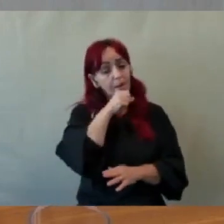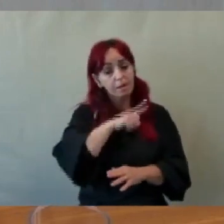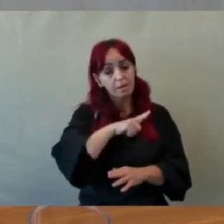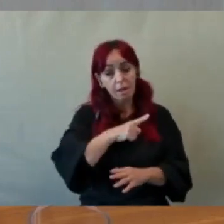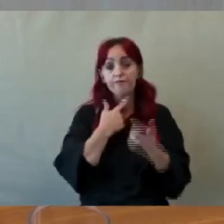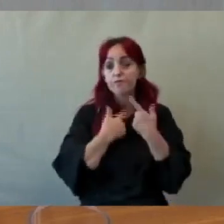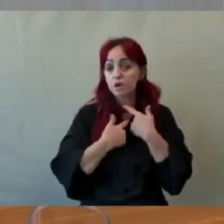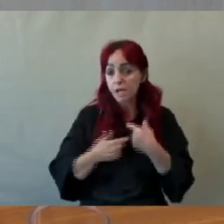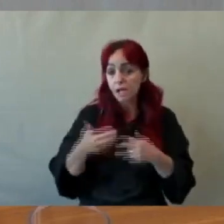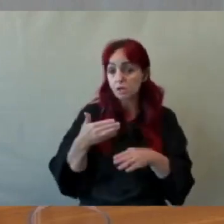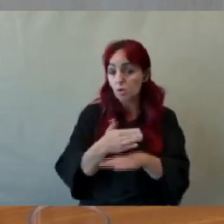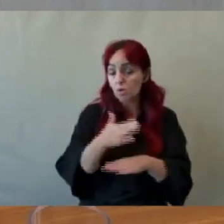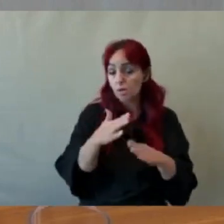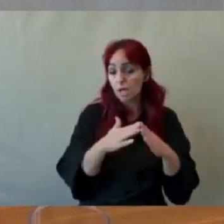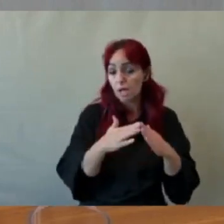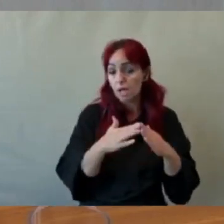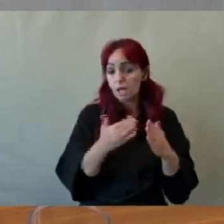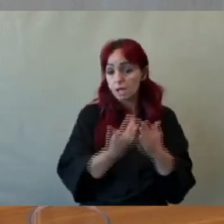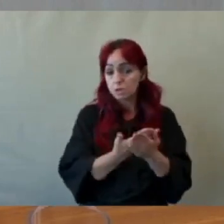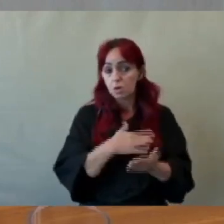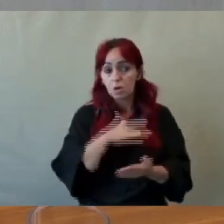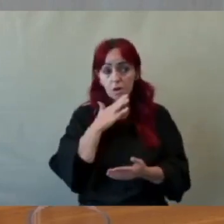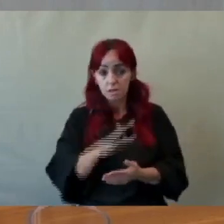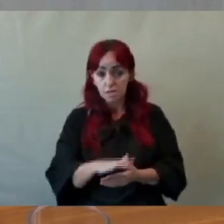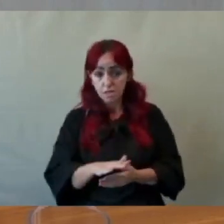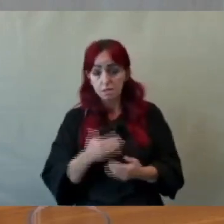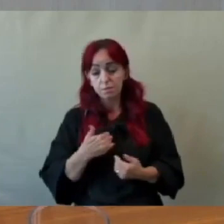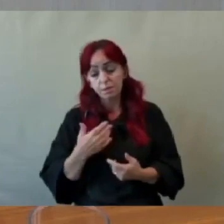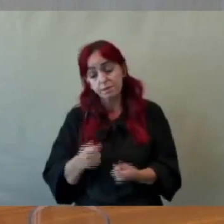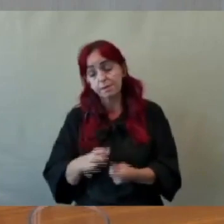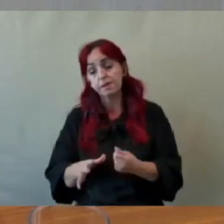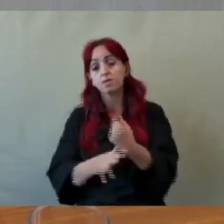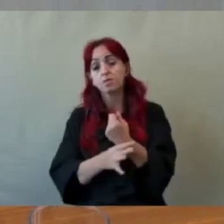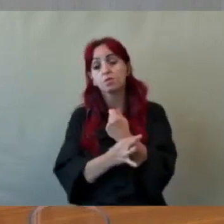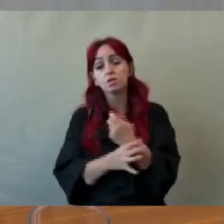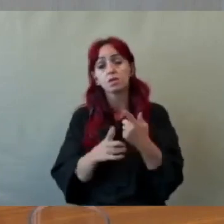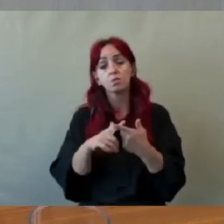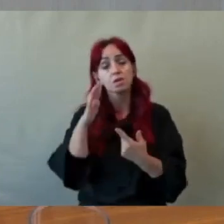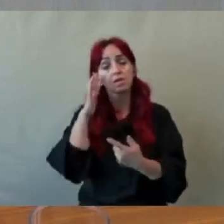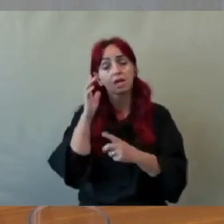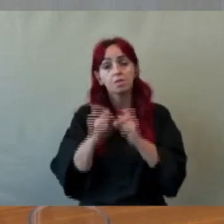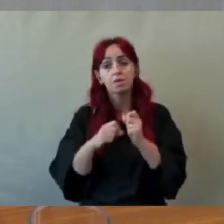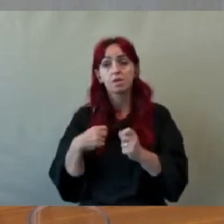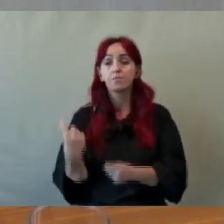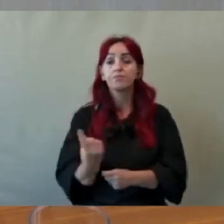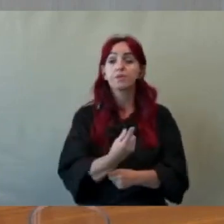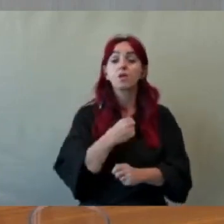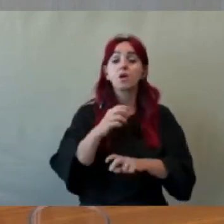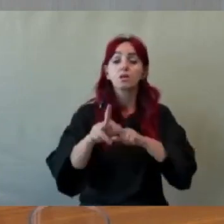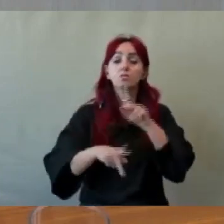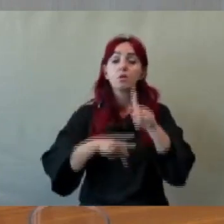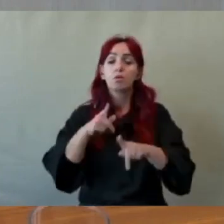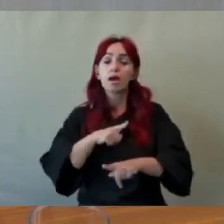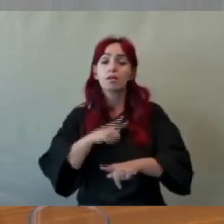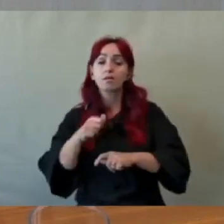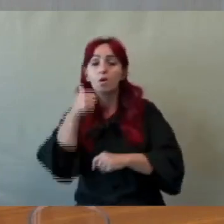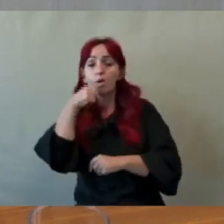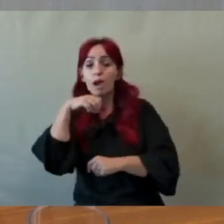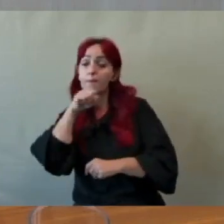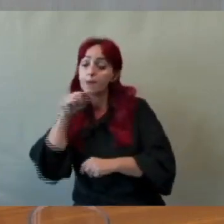ter a segurança, até porque a gente sabe que a nossa população, em sua maioria, tem mães